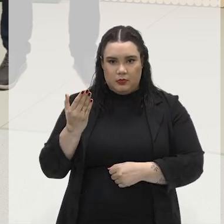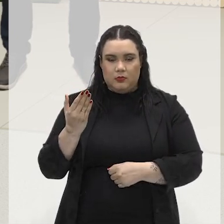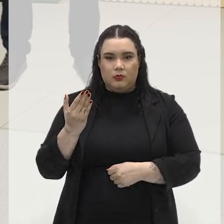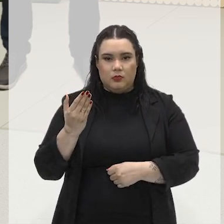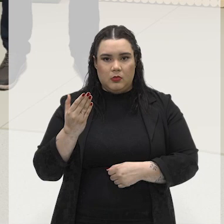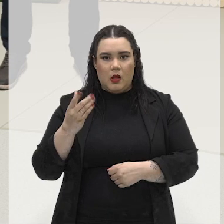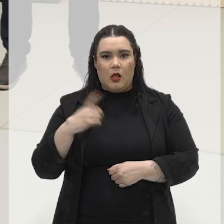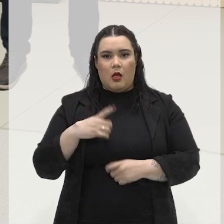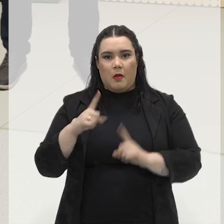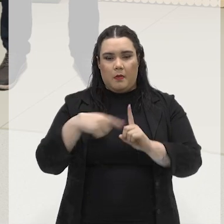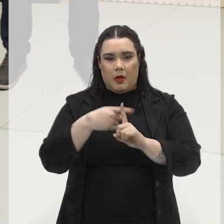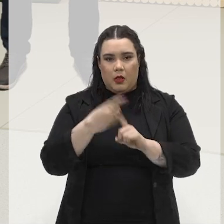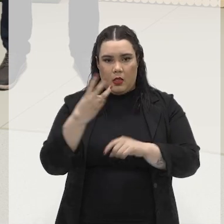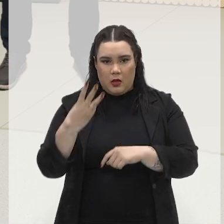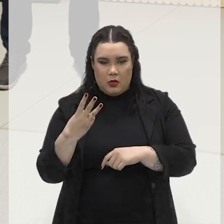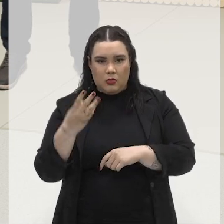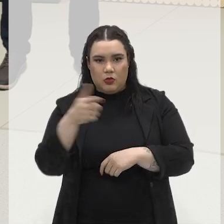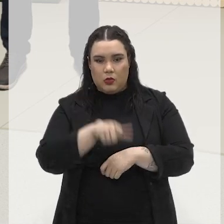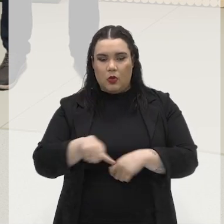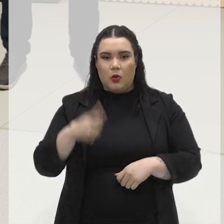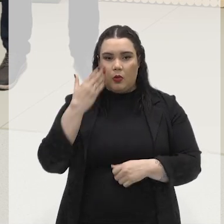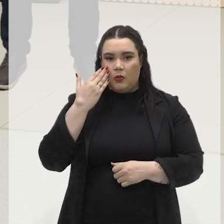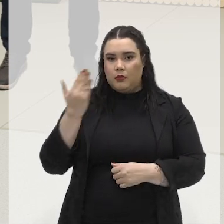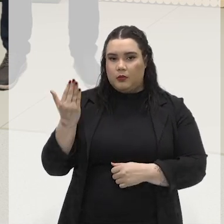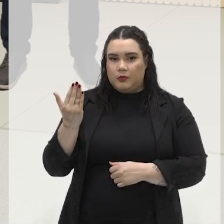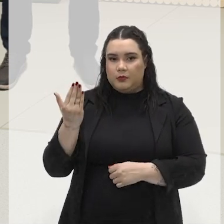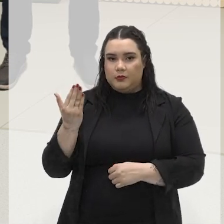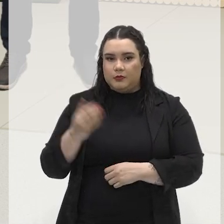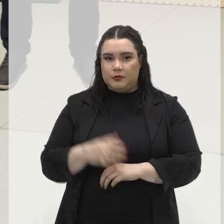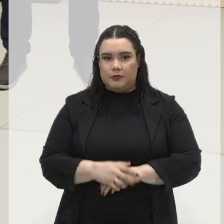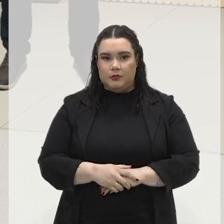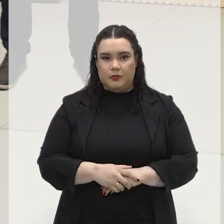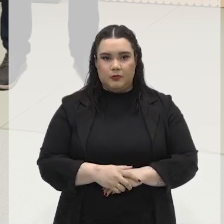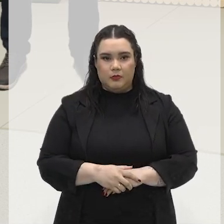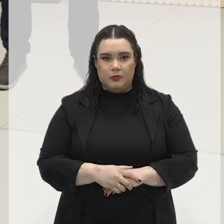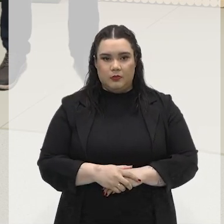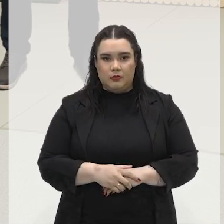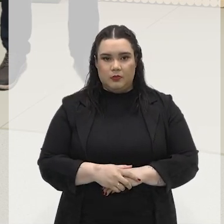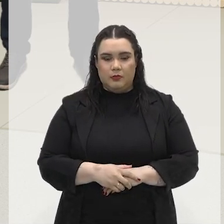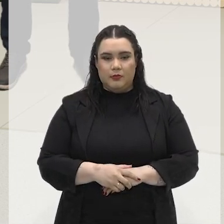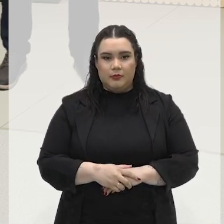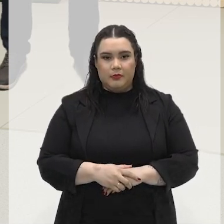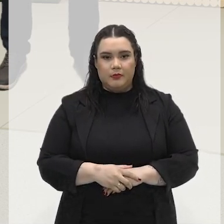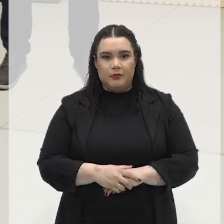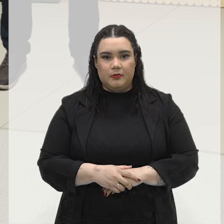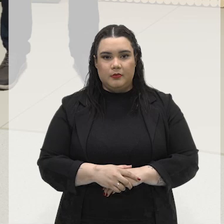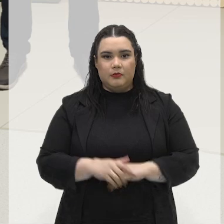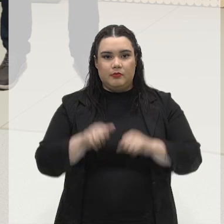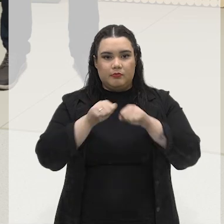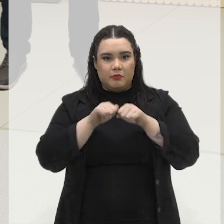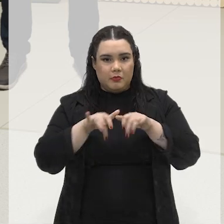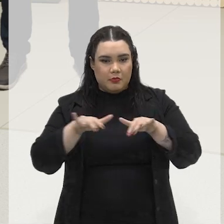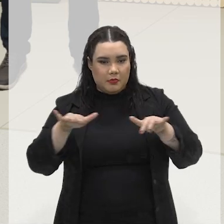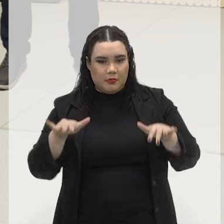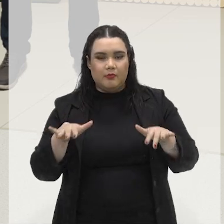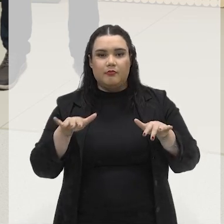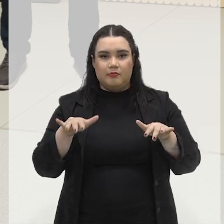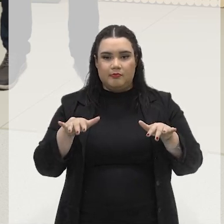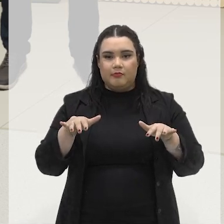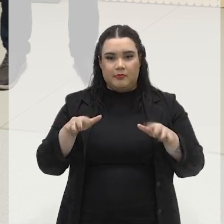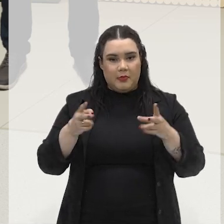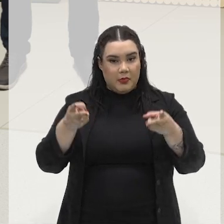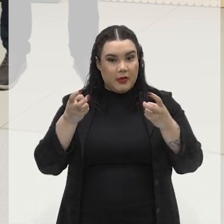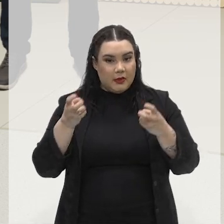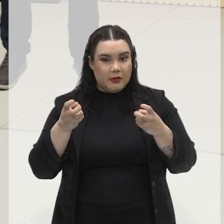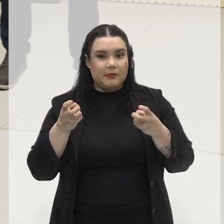outros 3 nêutrons, tu viu? Vou fazer de novo, ó. Ele foi, puf, Aí ele se partiu e jogou outros 3